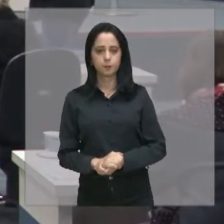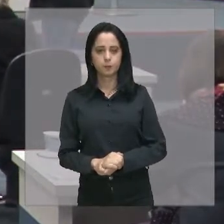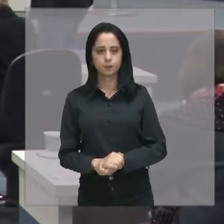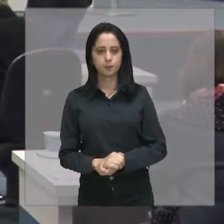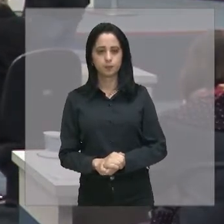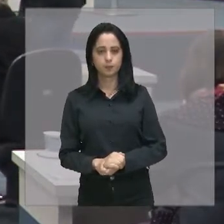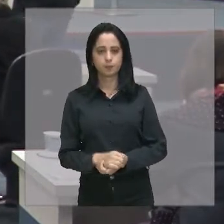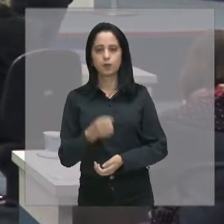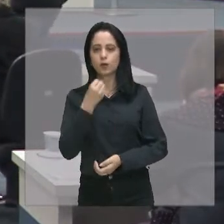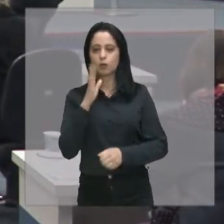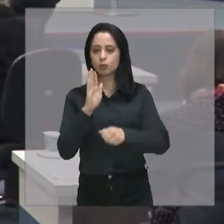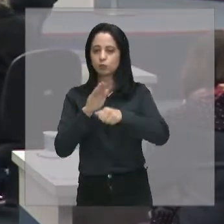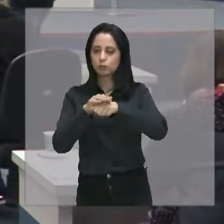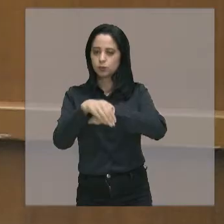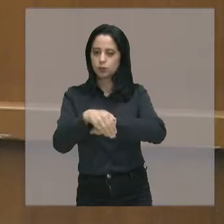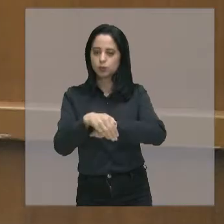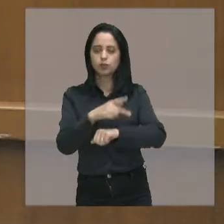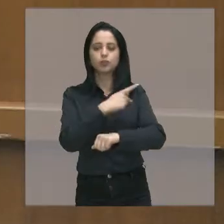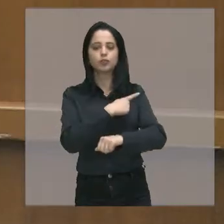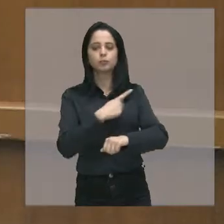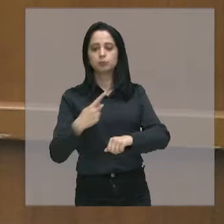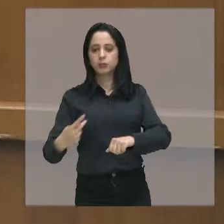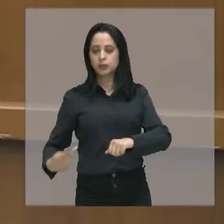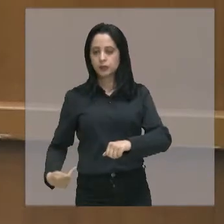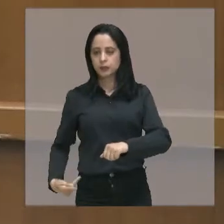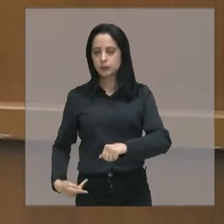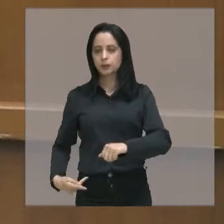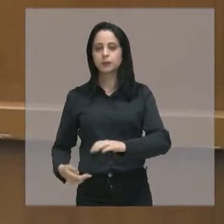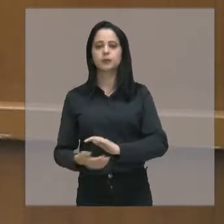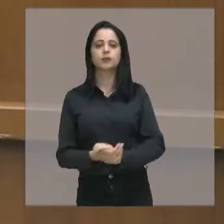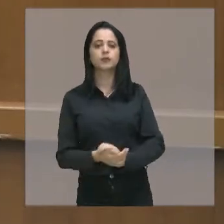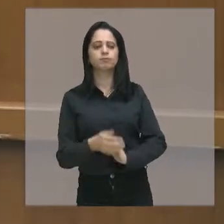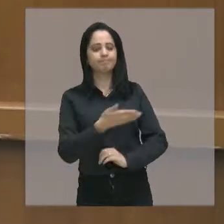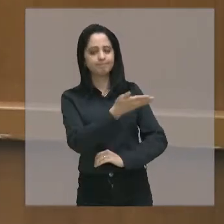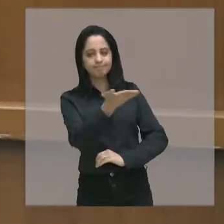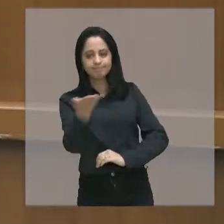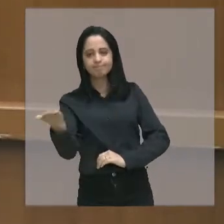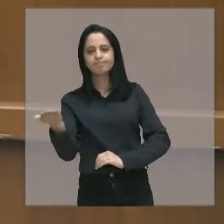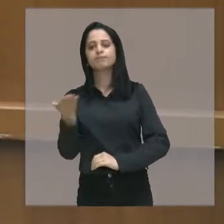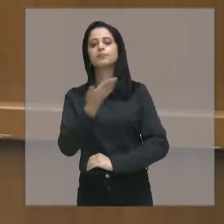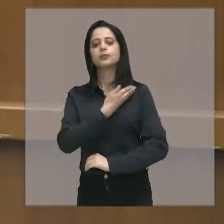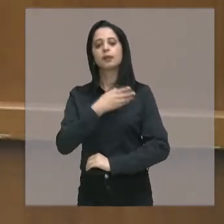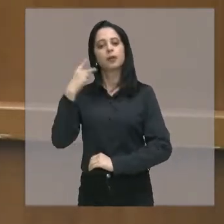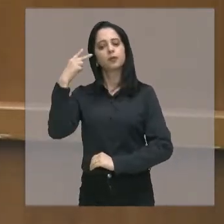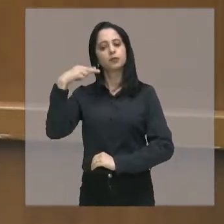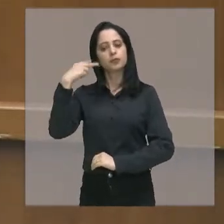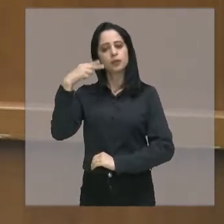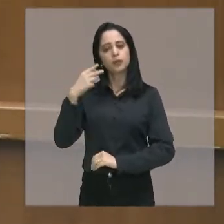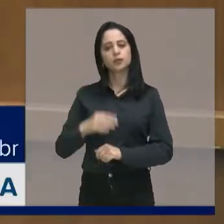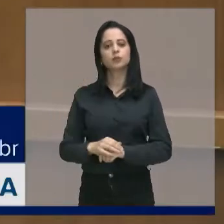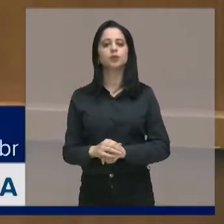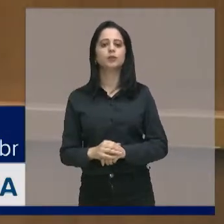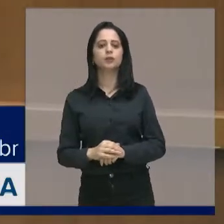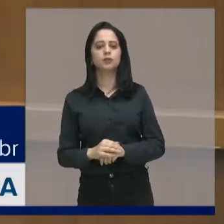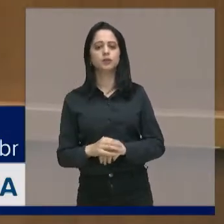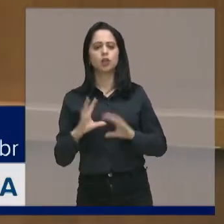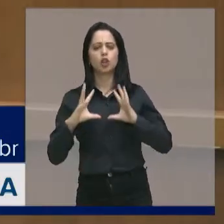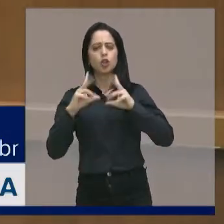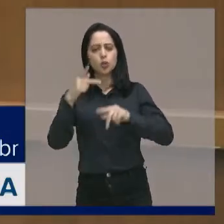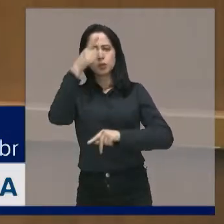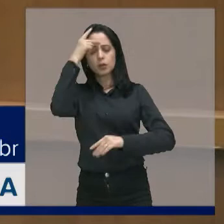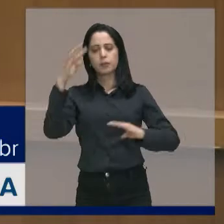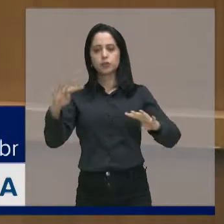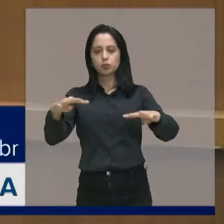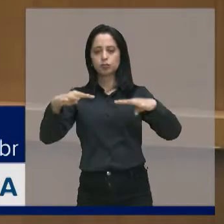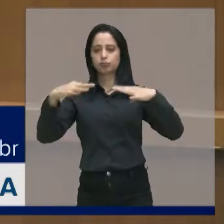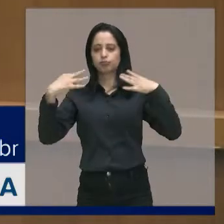Boa noite, presidente Robertinho, a todos os colegas vereadores, a todos aqueles que nos assistem